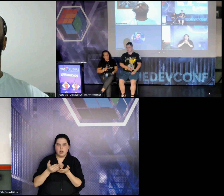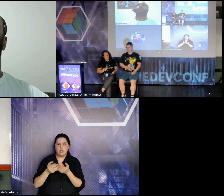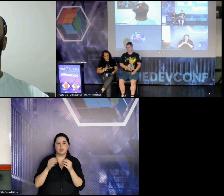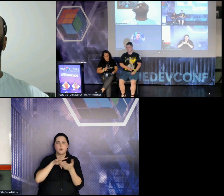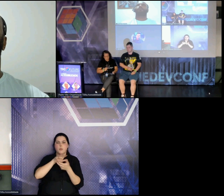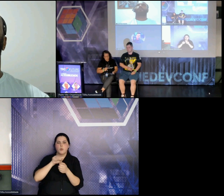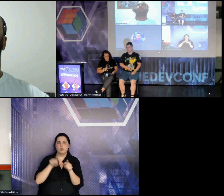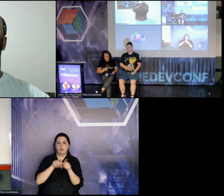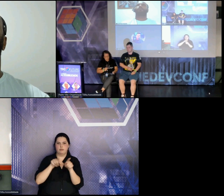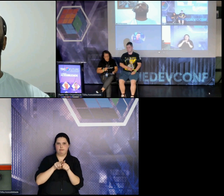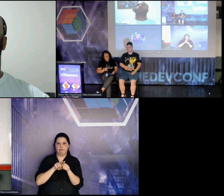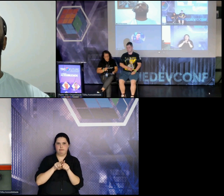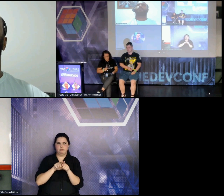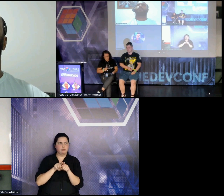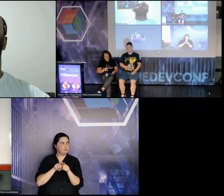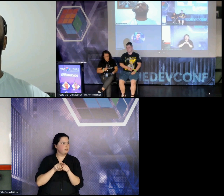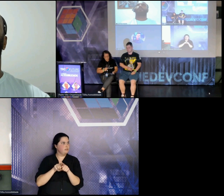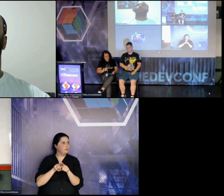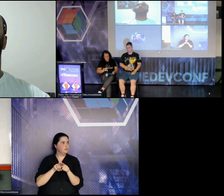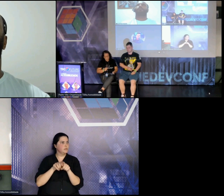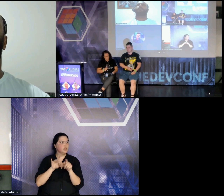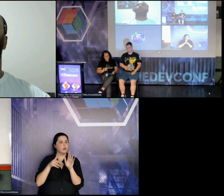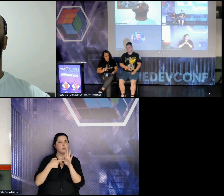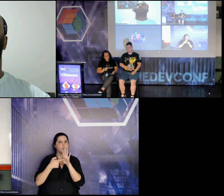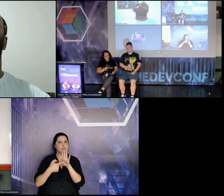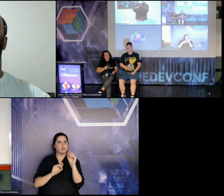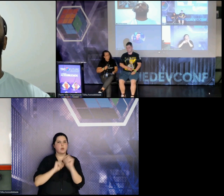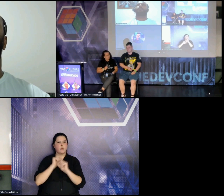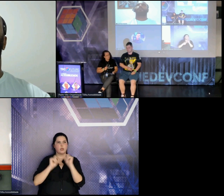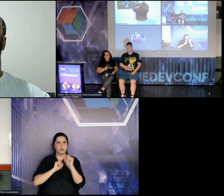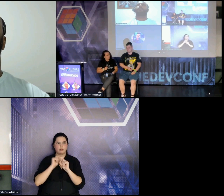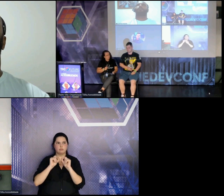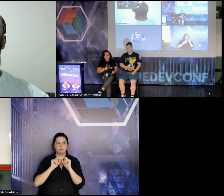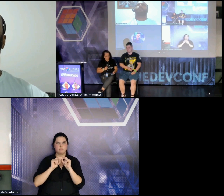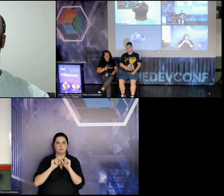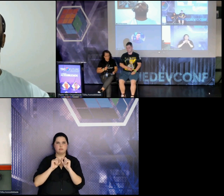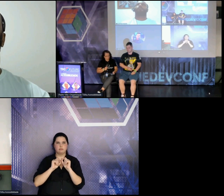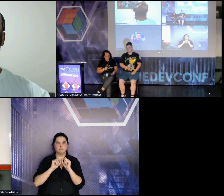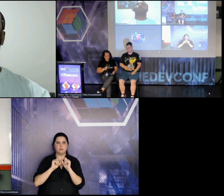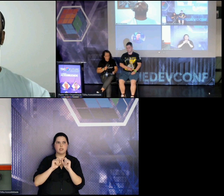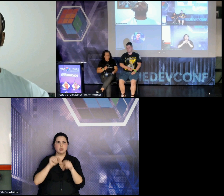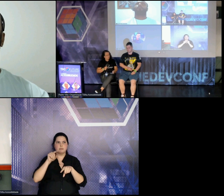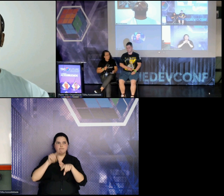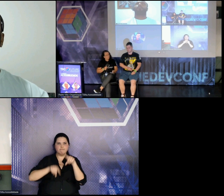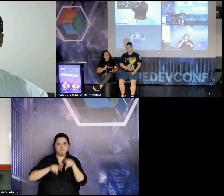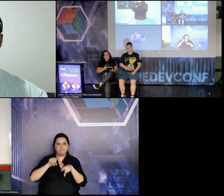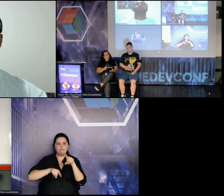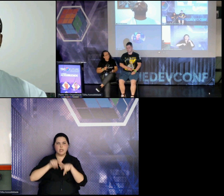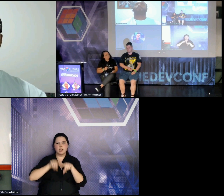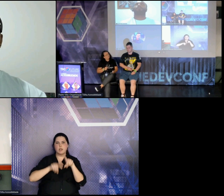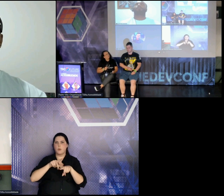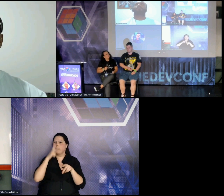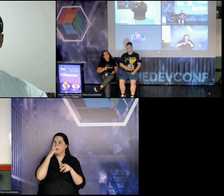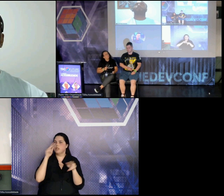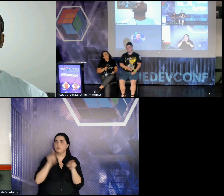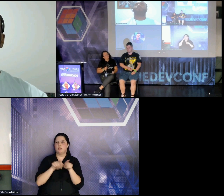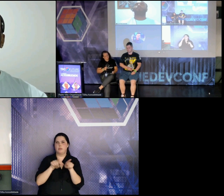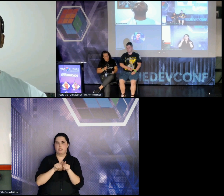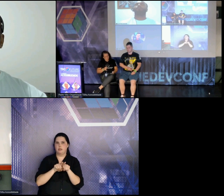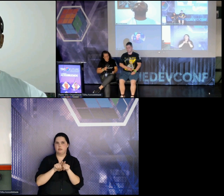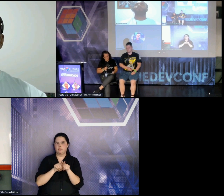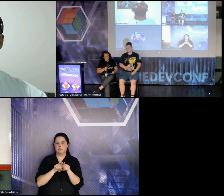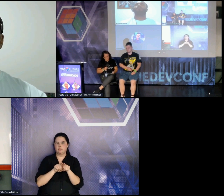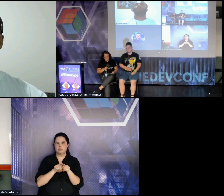universo, né? Eu acho que é trazer essas discussões mesmo, assim, né? Acho que é